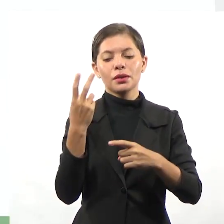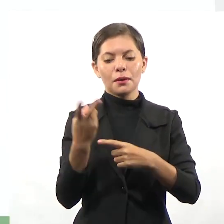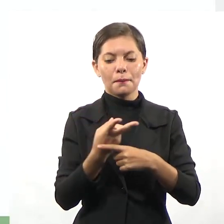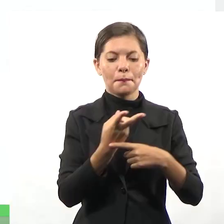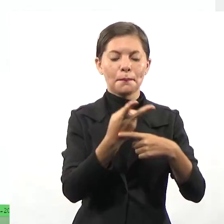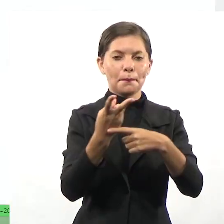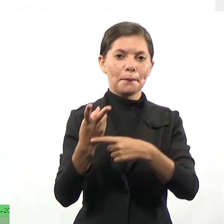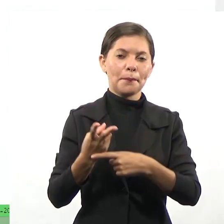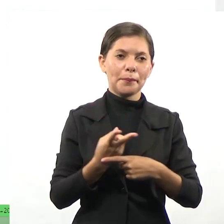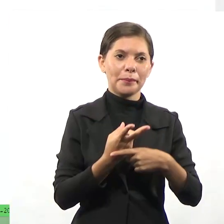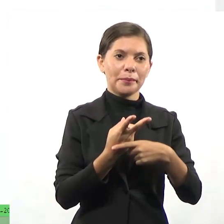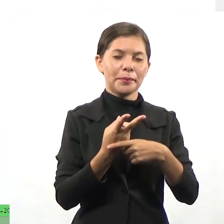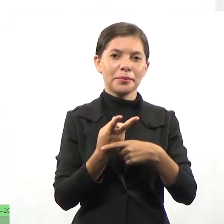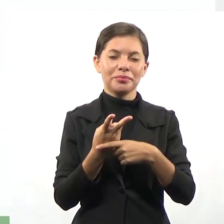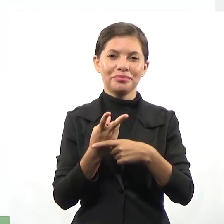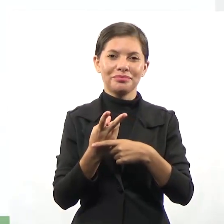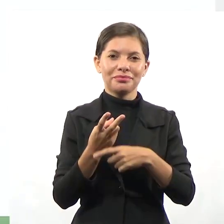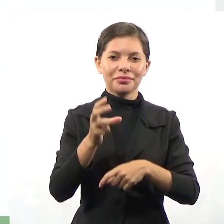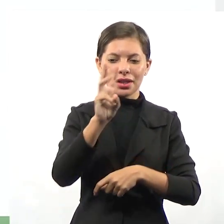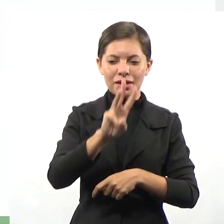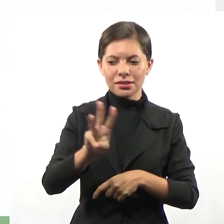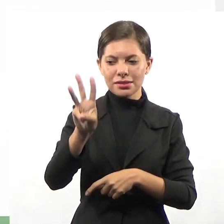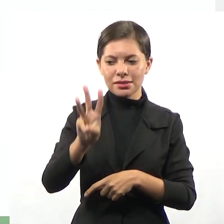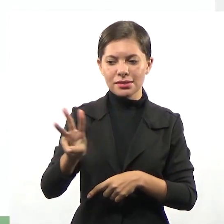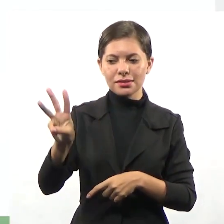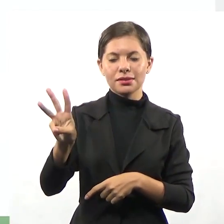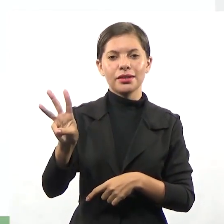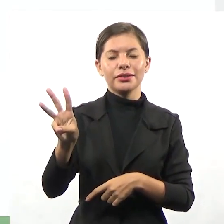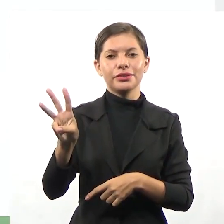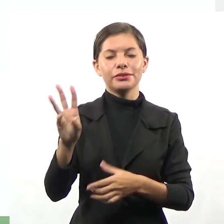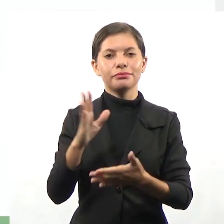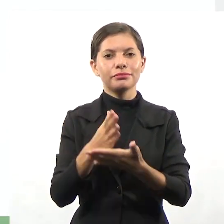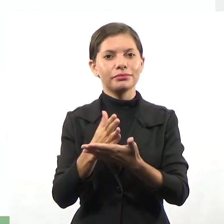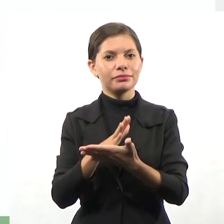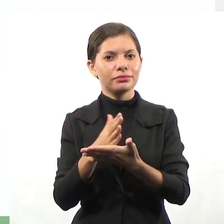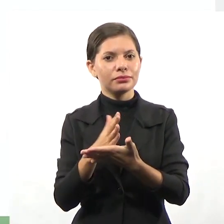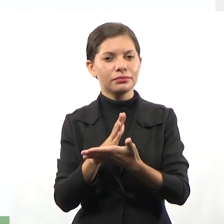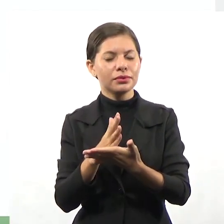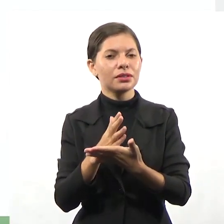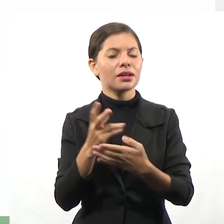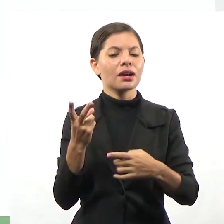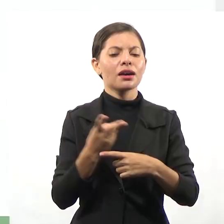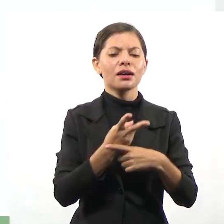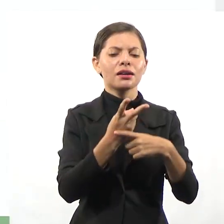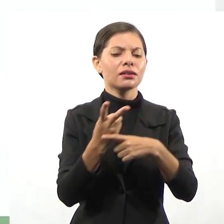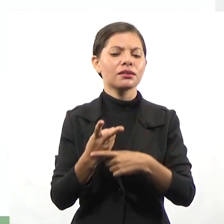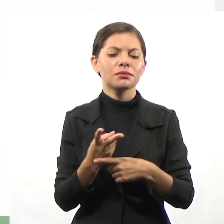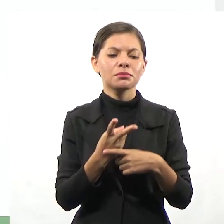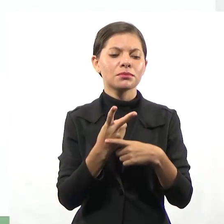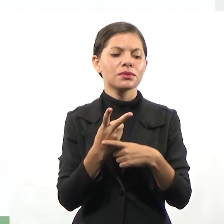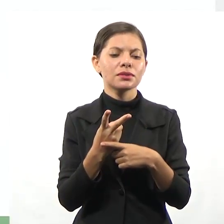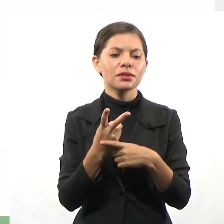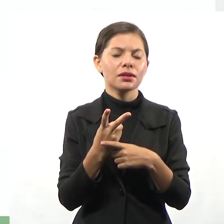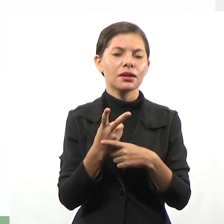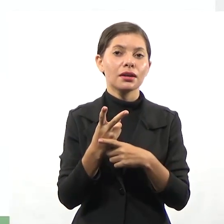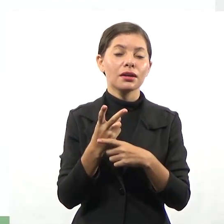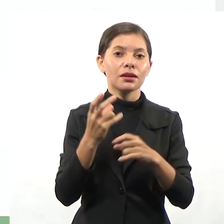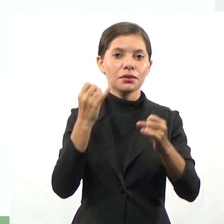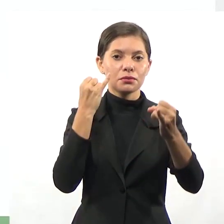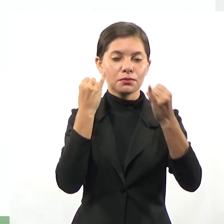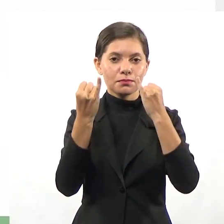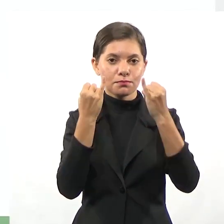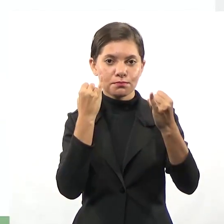eu quero buscar mais informações sobre essa temática. Eu posso buscar periódicos que costumam escrever sobre essa